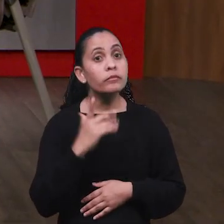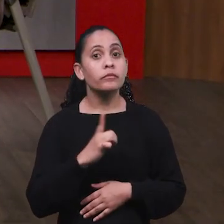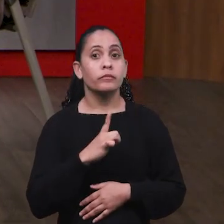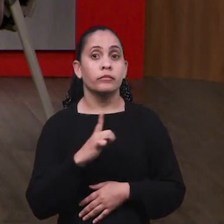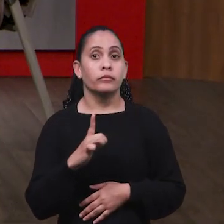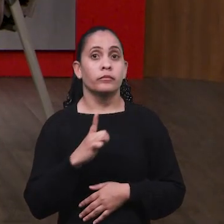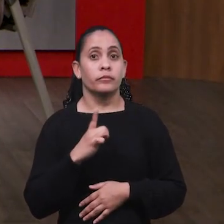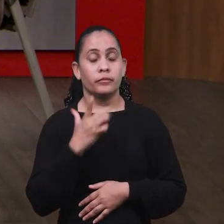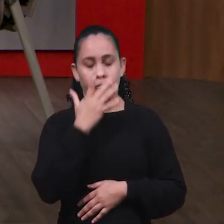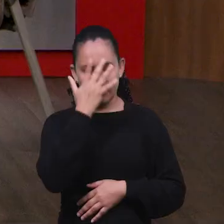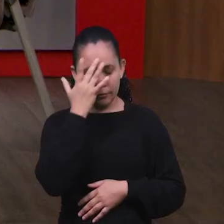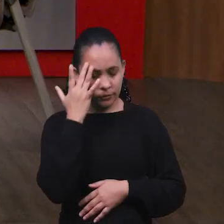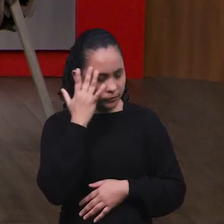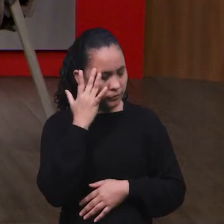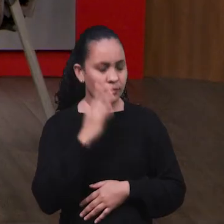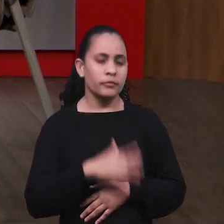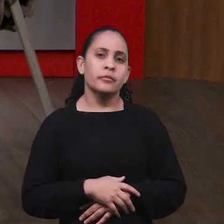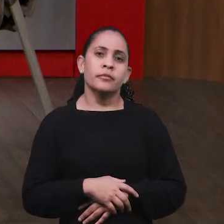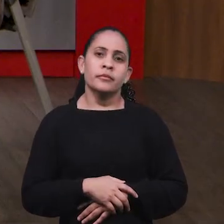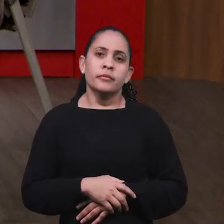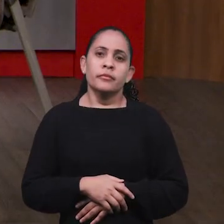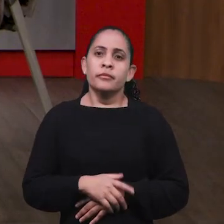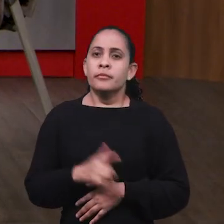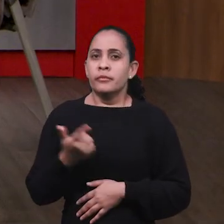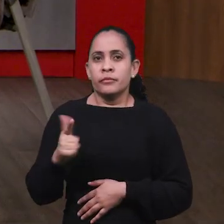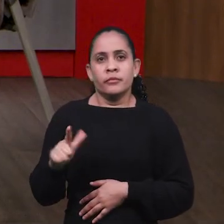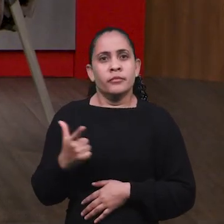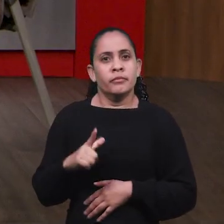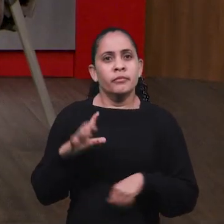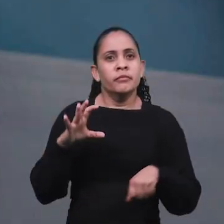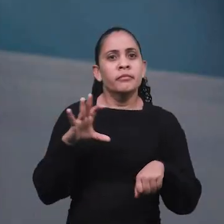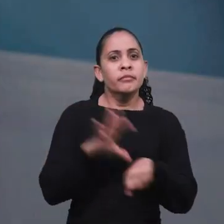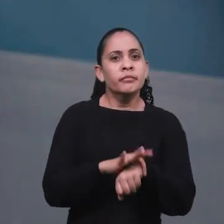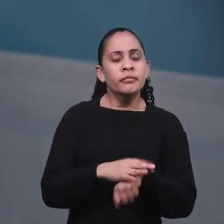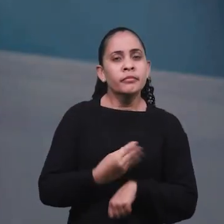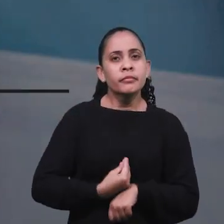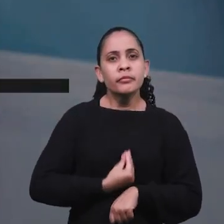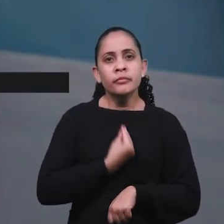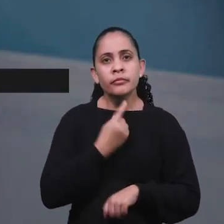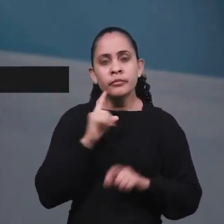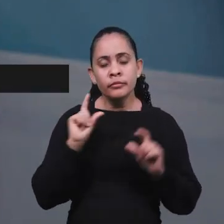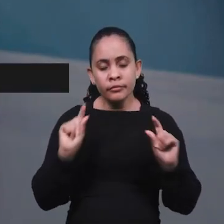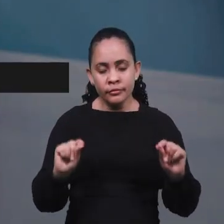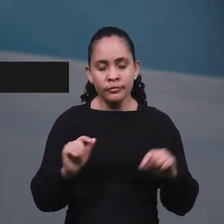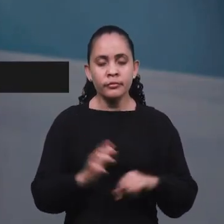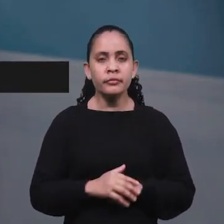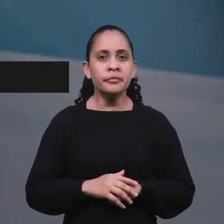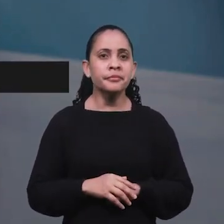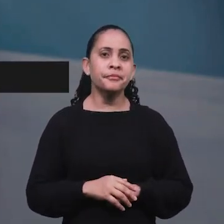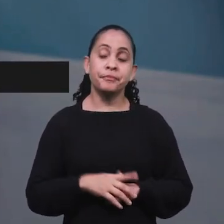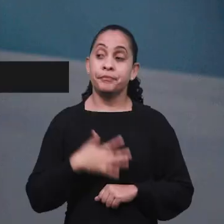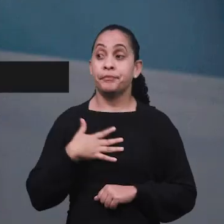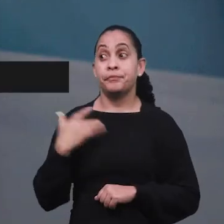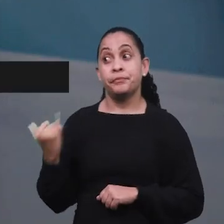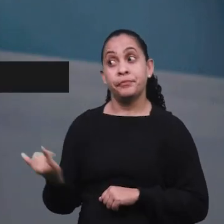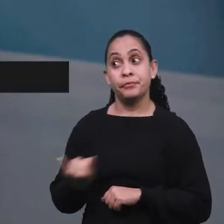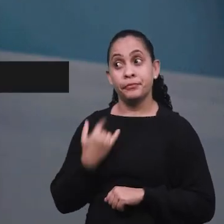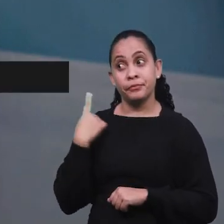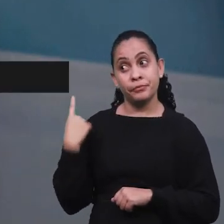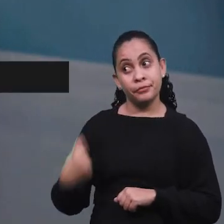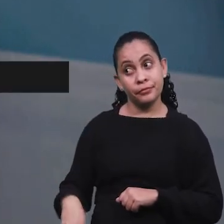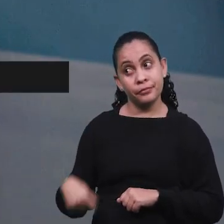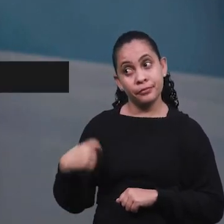que você deixa para quem ainda não contratou um seguro de vida? Olha, é essencial você